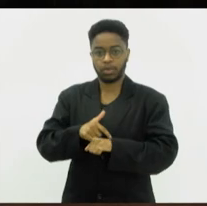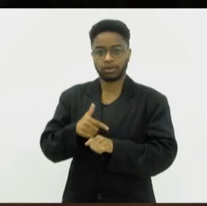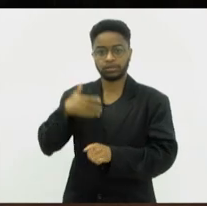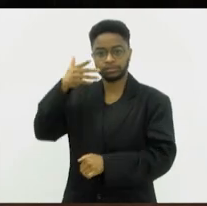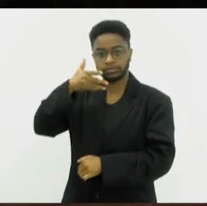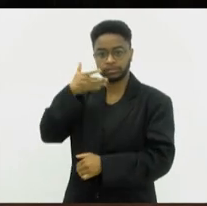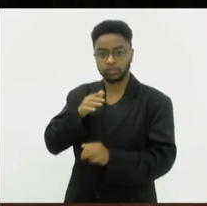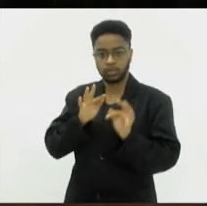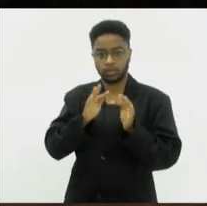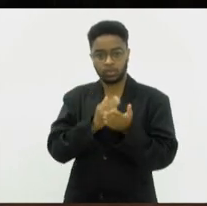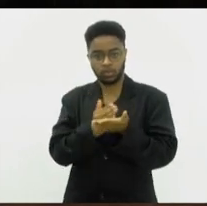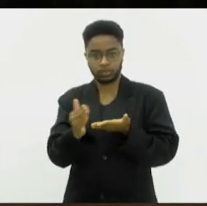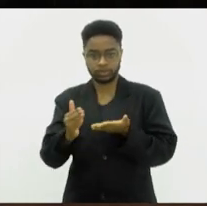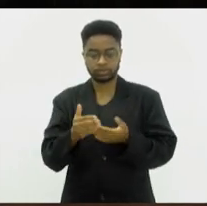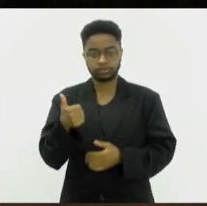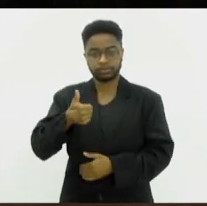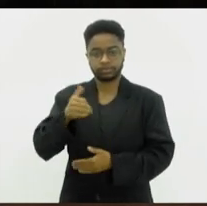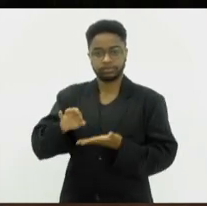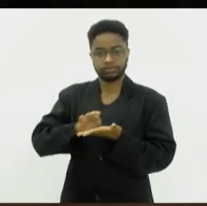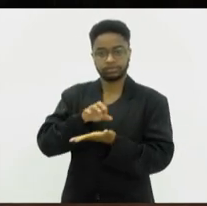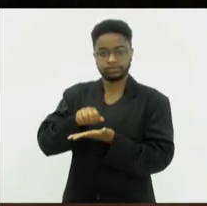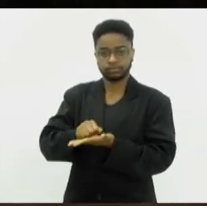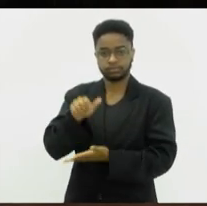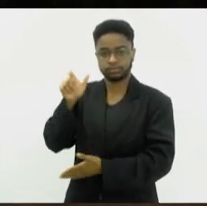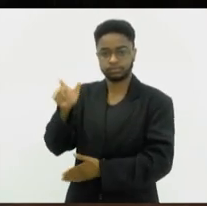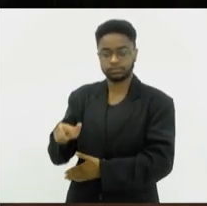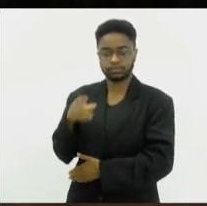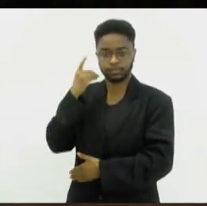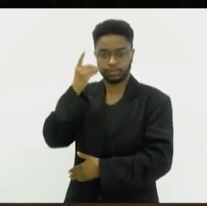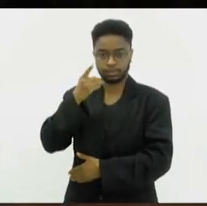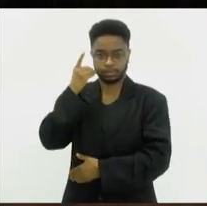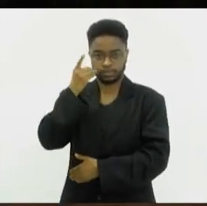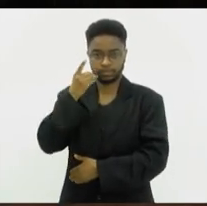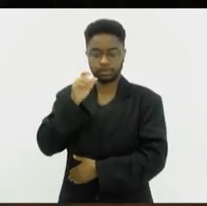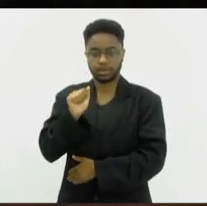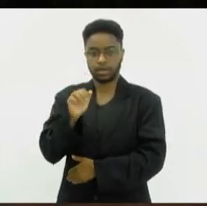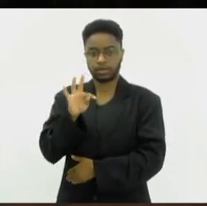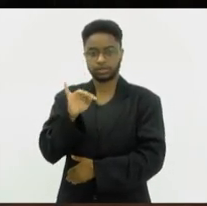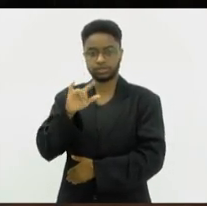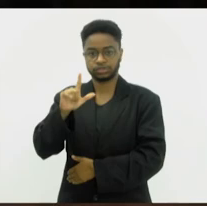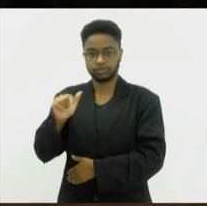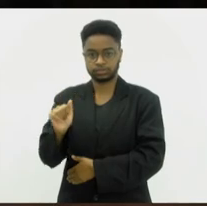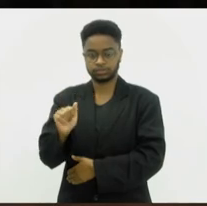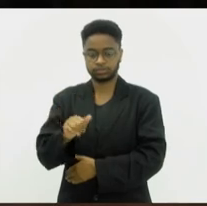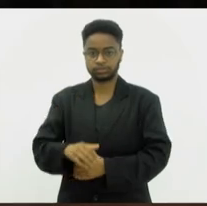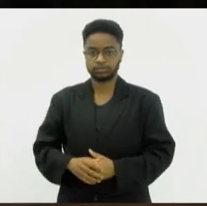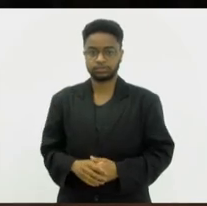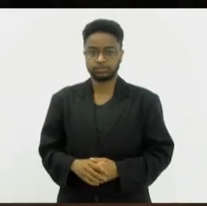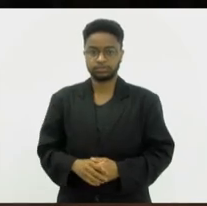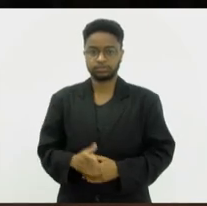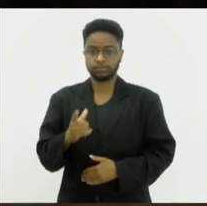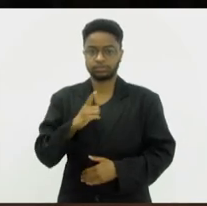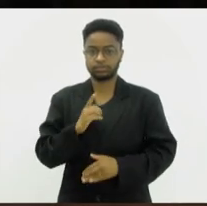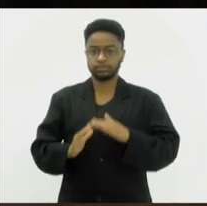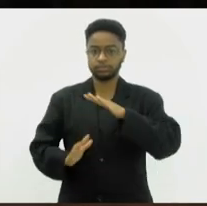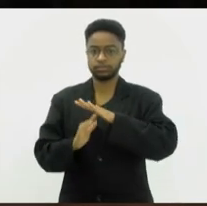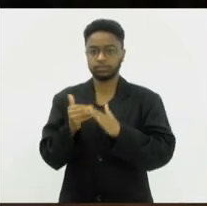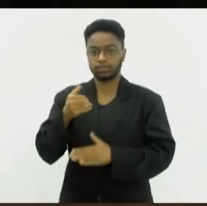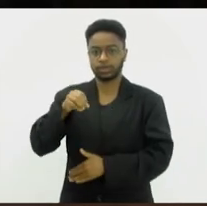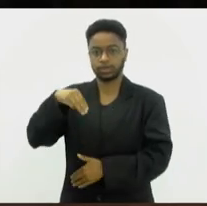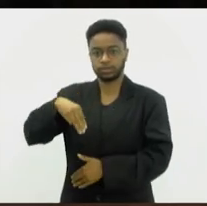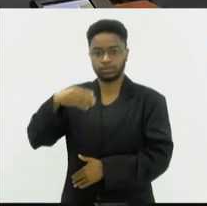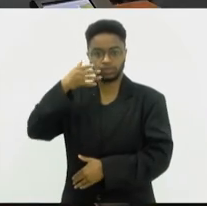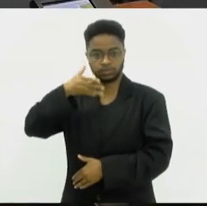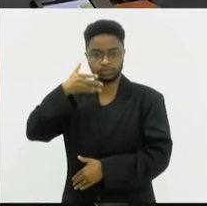expediente inicial. Primeiro orador inscrito é o nobre deputado Átila Nunes, que dispõe de 10